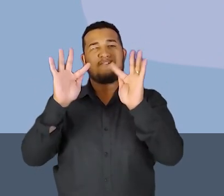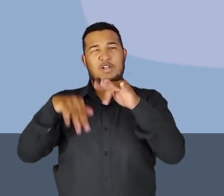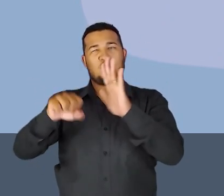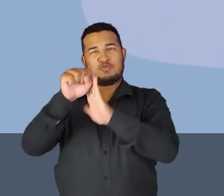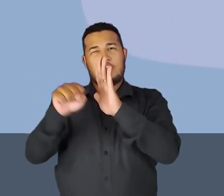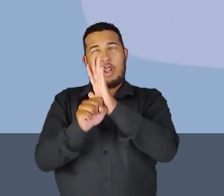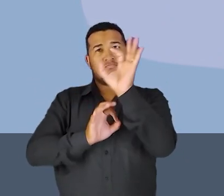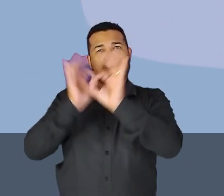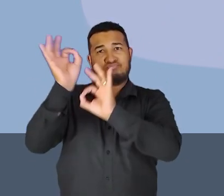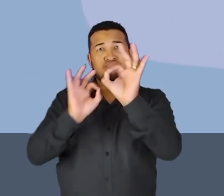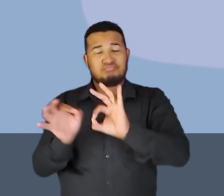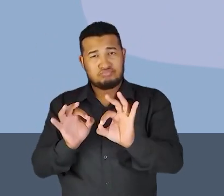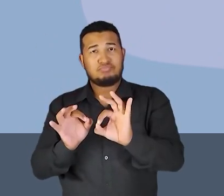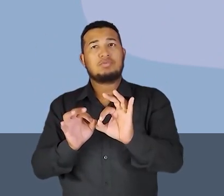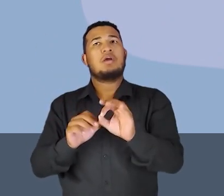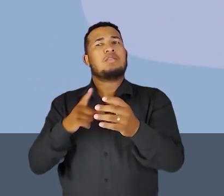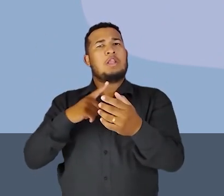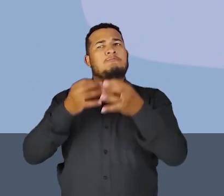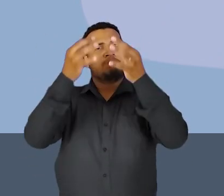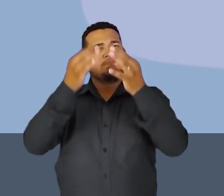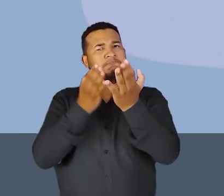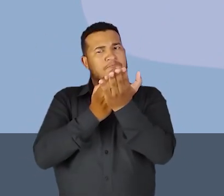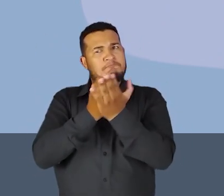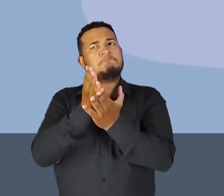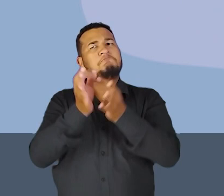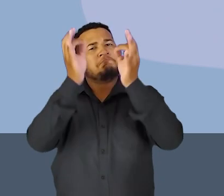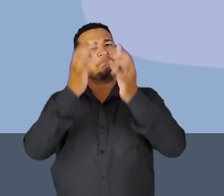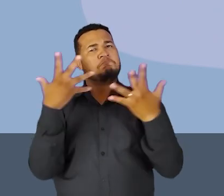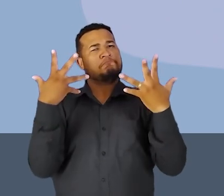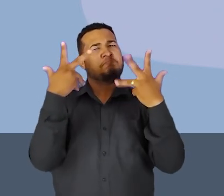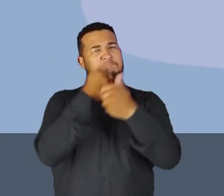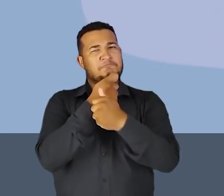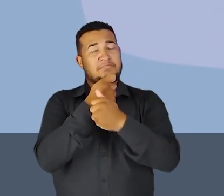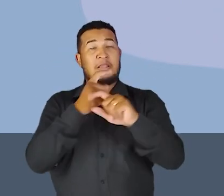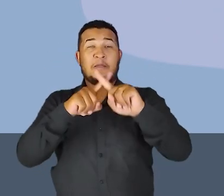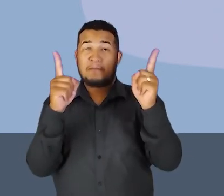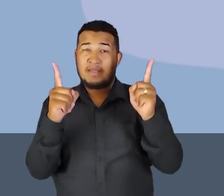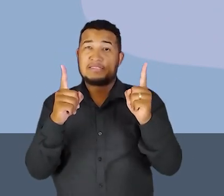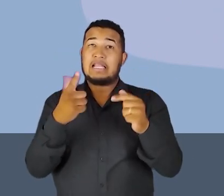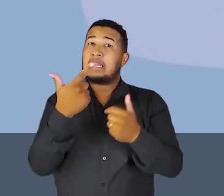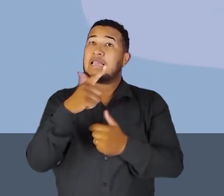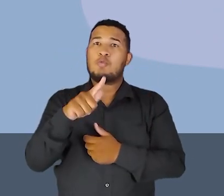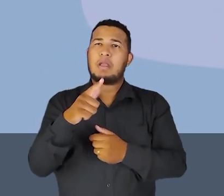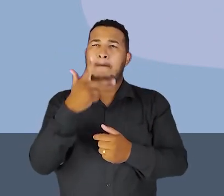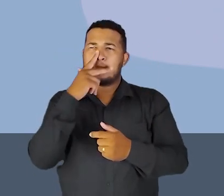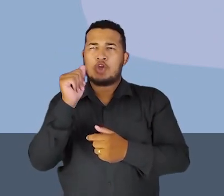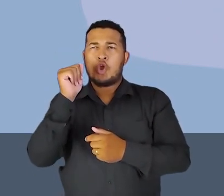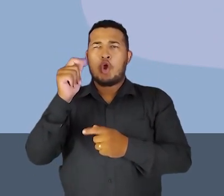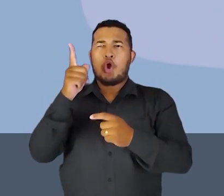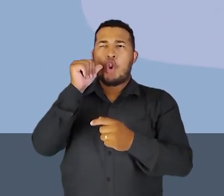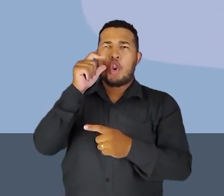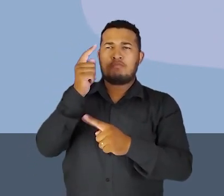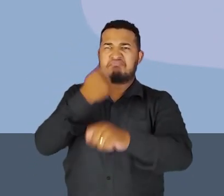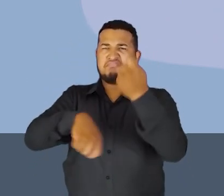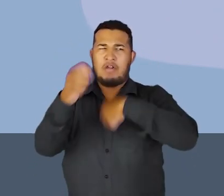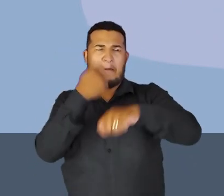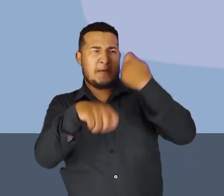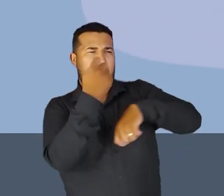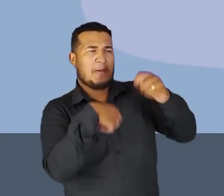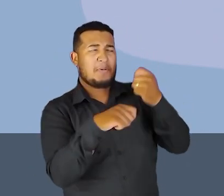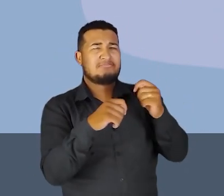século, sólidas, sóbrias e dignas, sem, entretanto, o ar comercial e horrendo